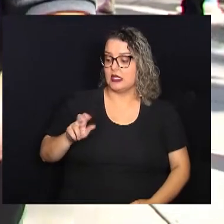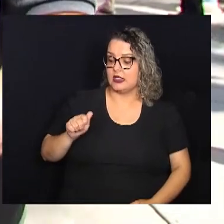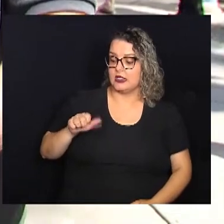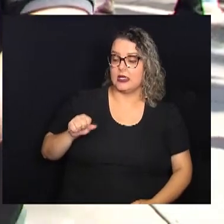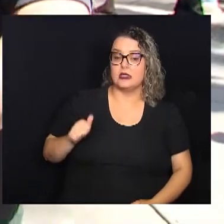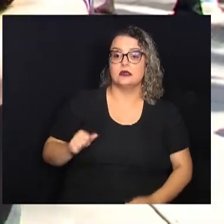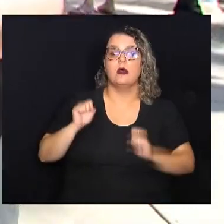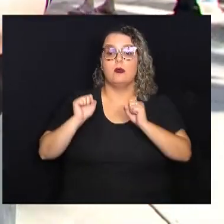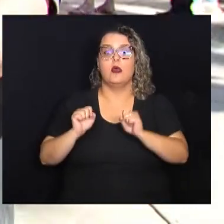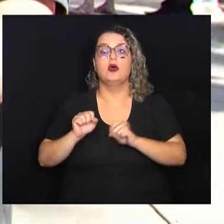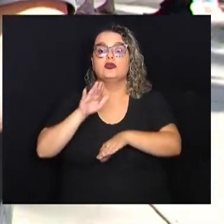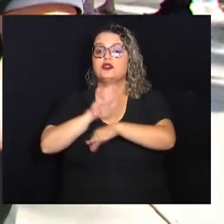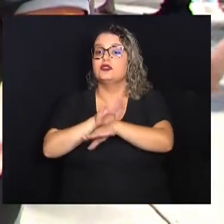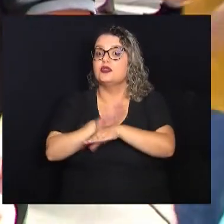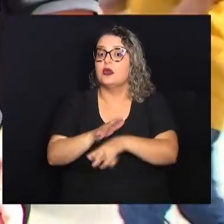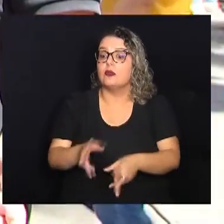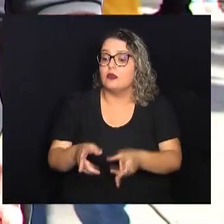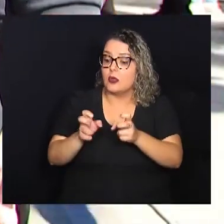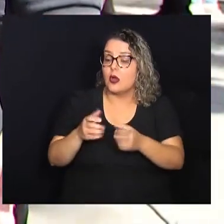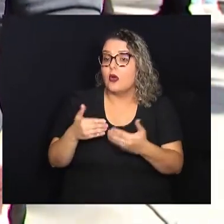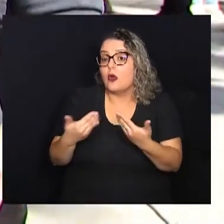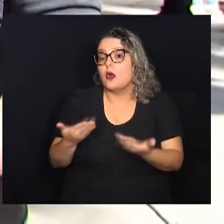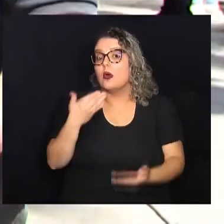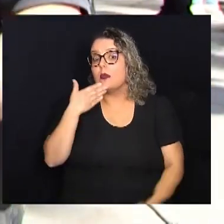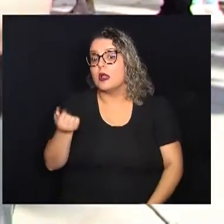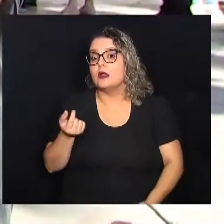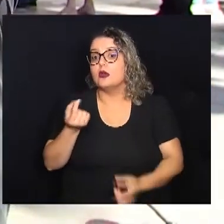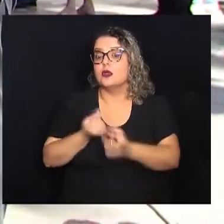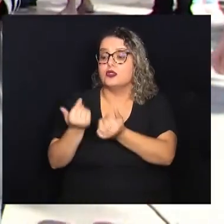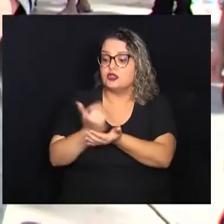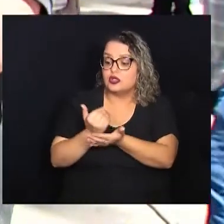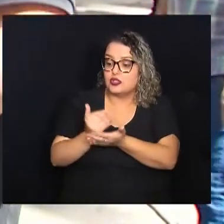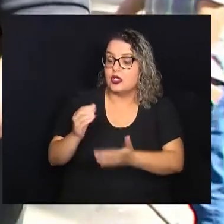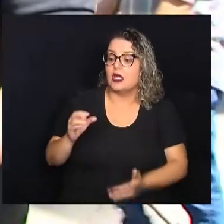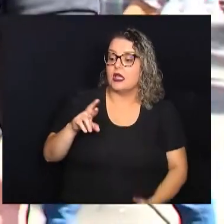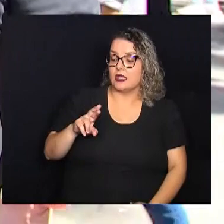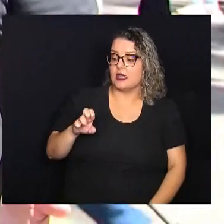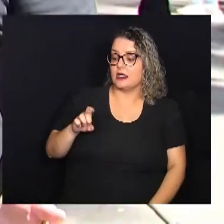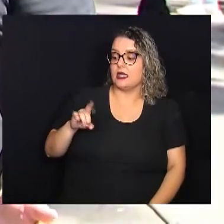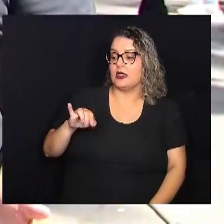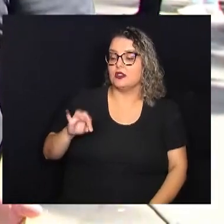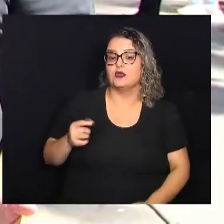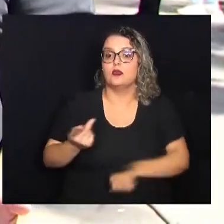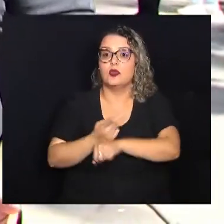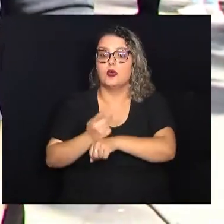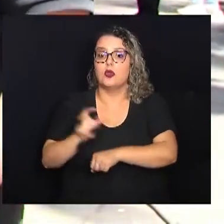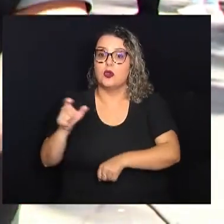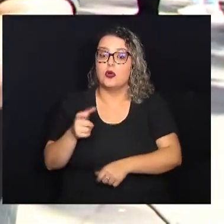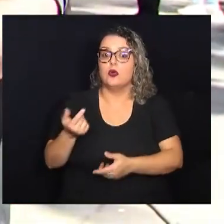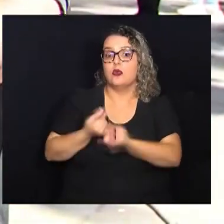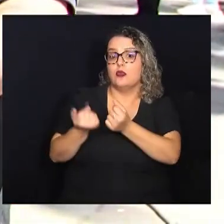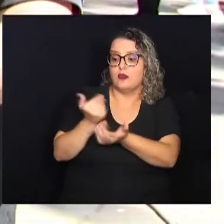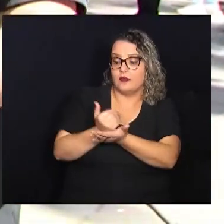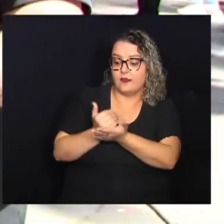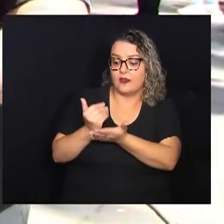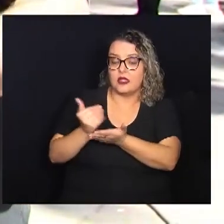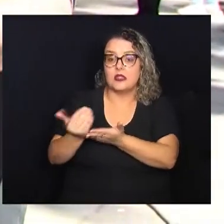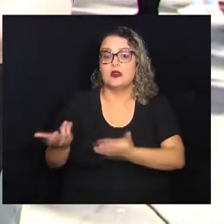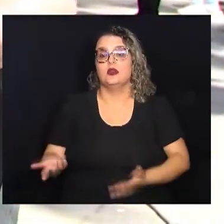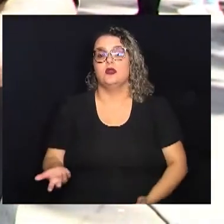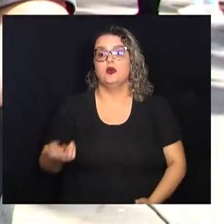as pessoas a identificar qual a melhor opção de crédito, por exemplo, seja a pessoa que está buscando um cartão de crédito, um financiamento, seja as pessoas